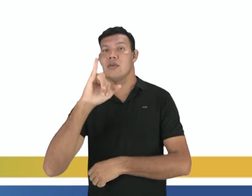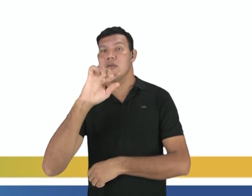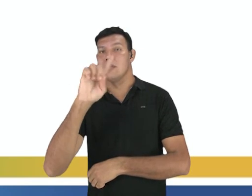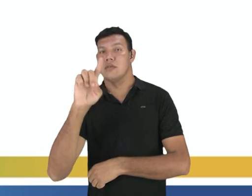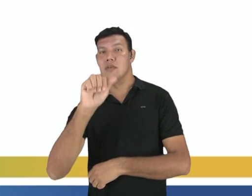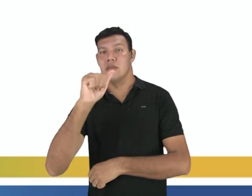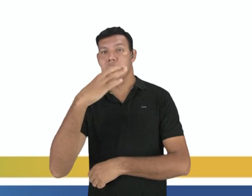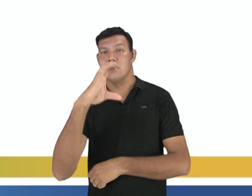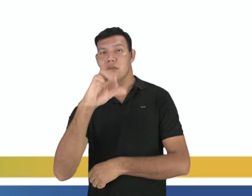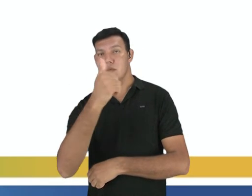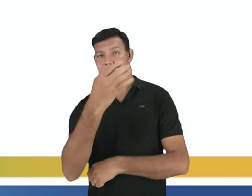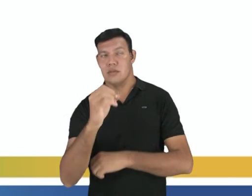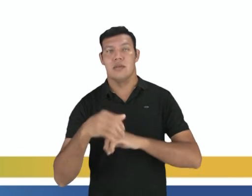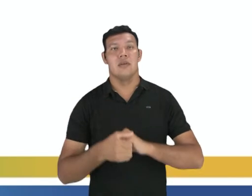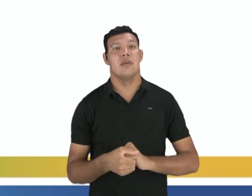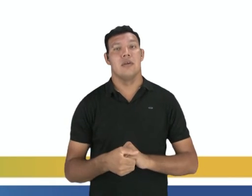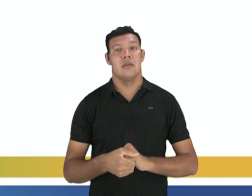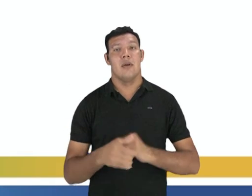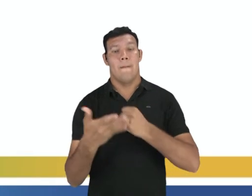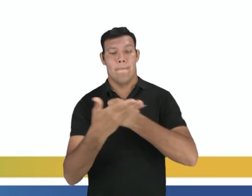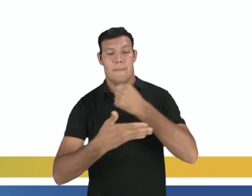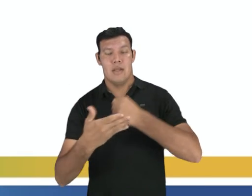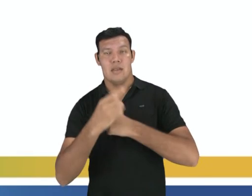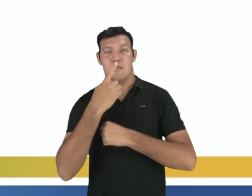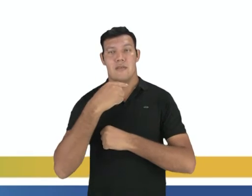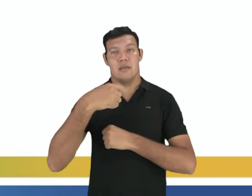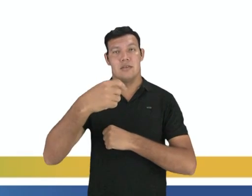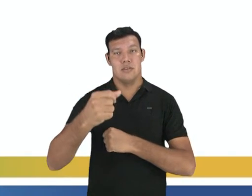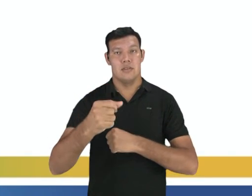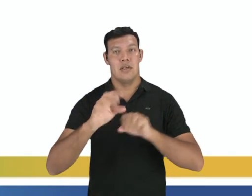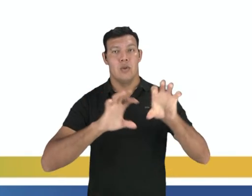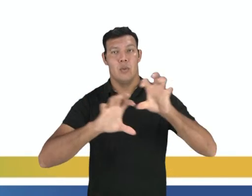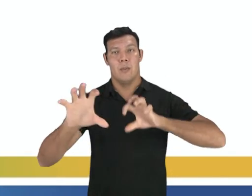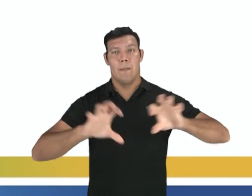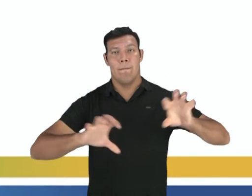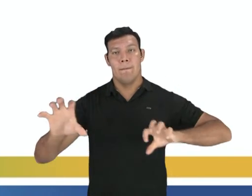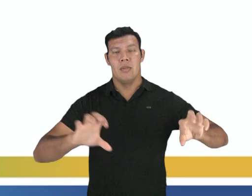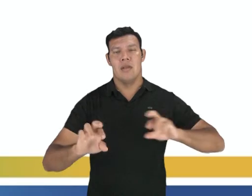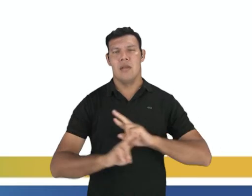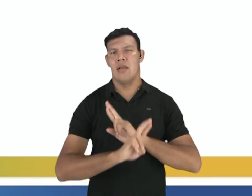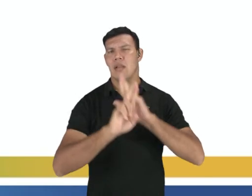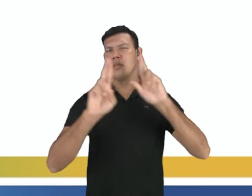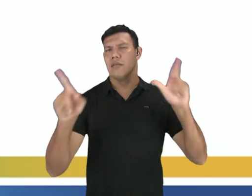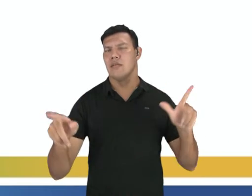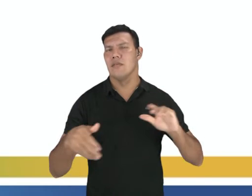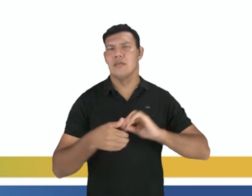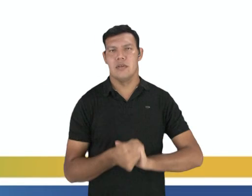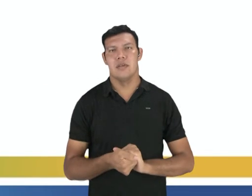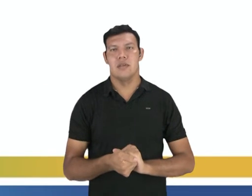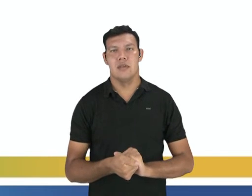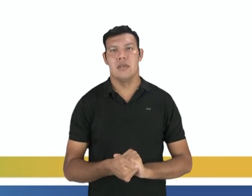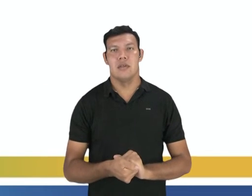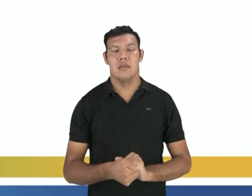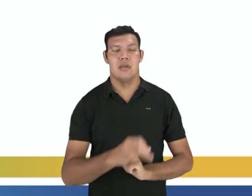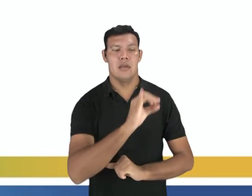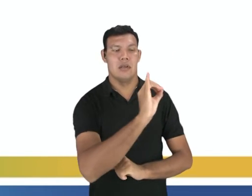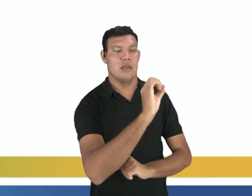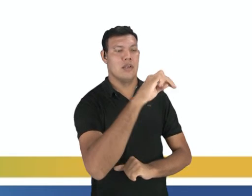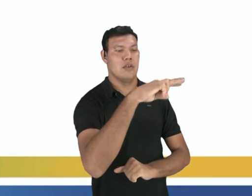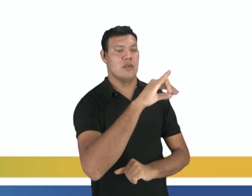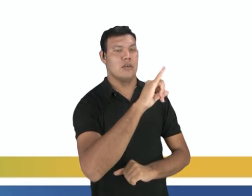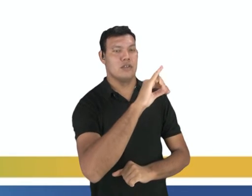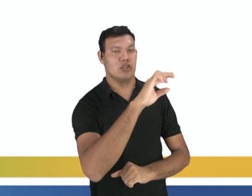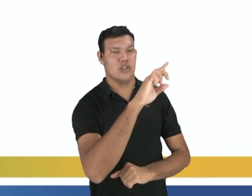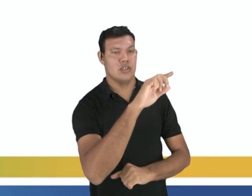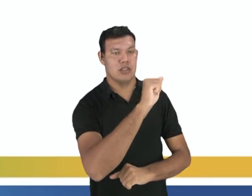íons, cátions e ânions, ok? Qual é a diferença, então, de ionização para